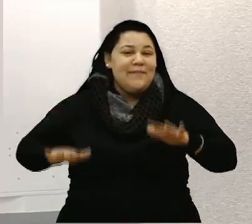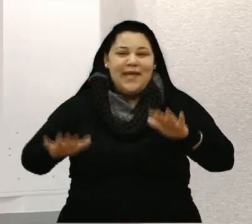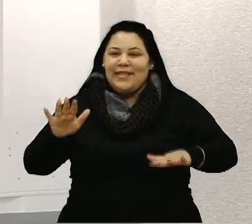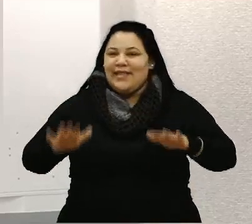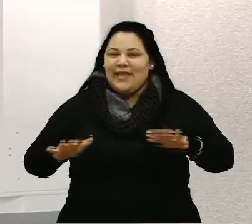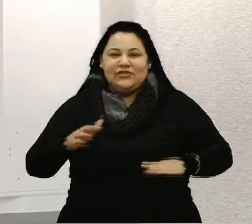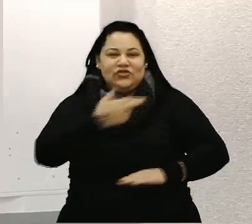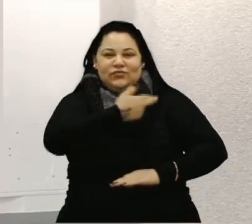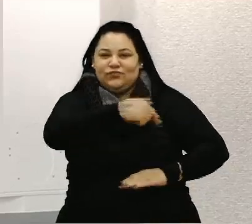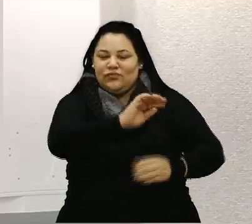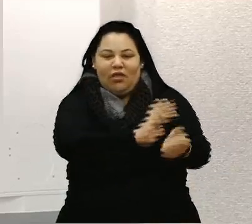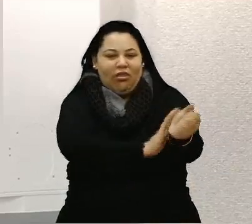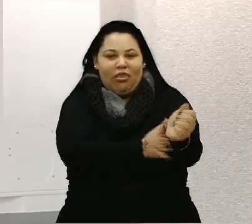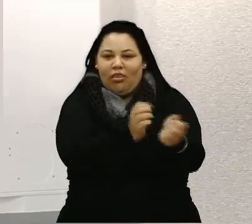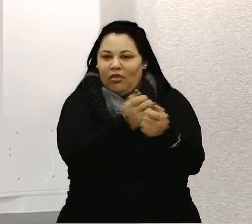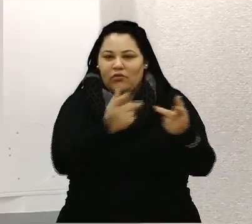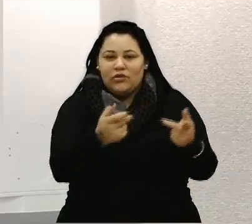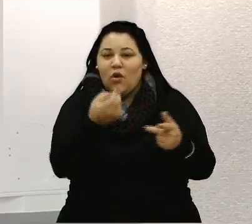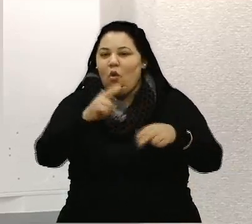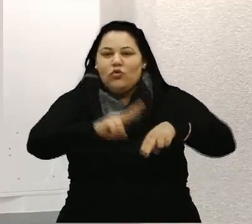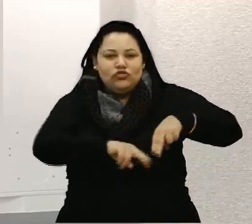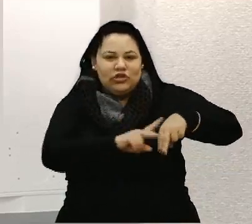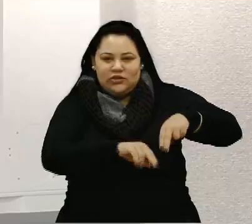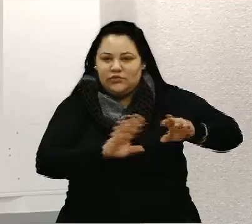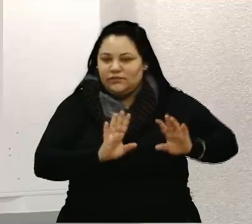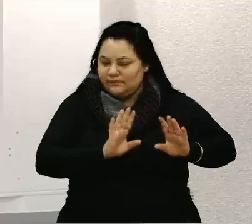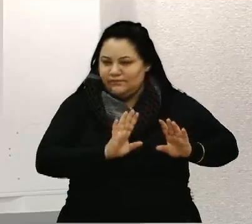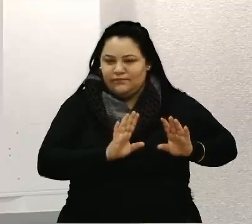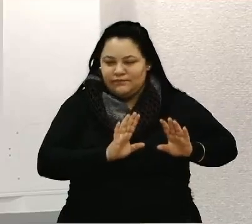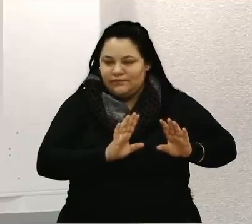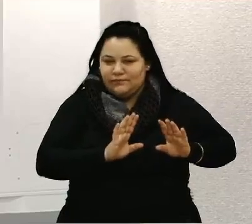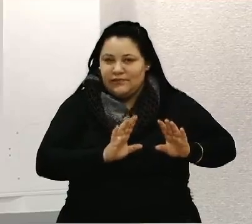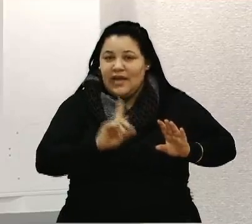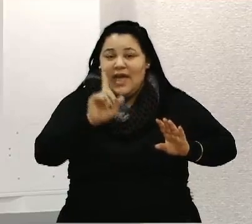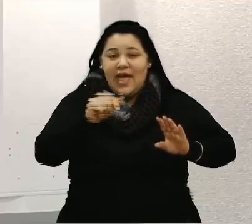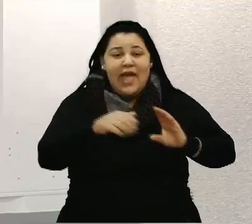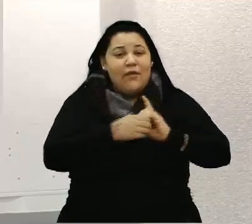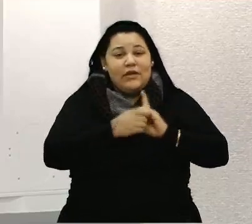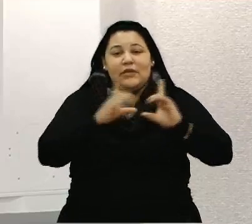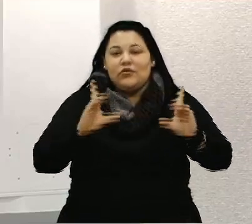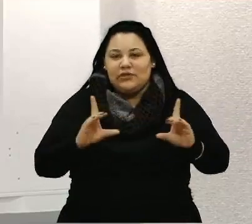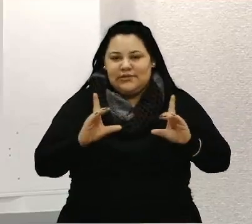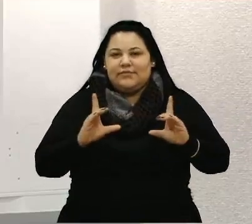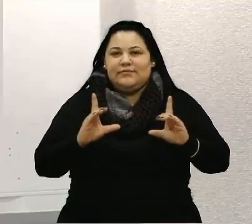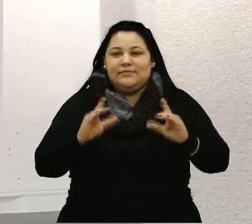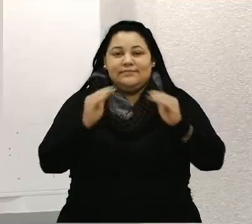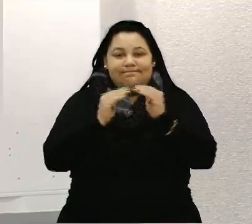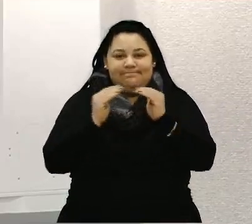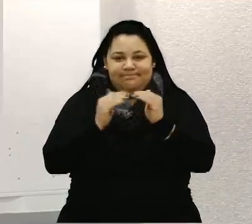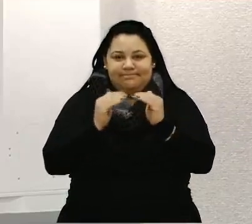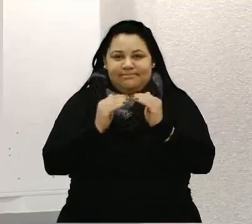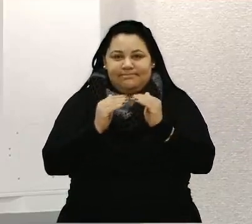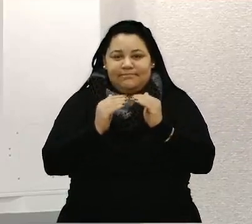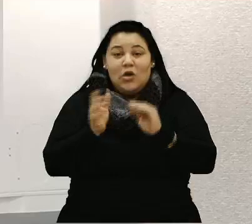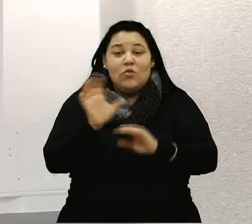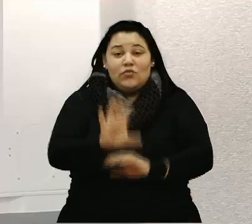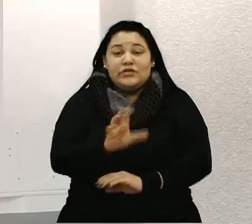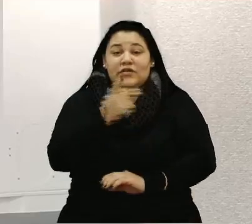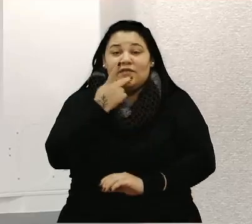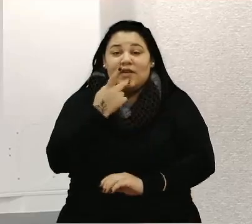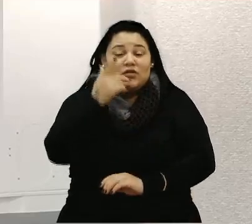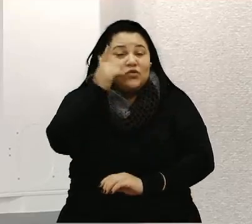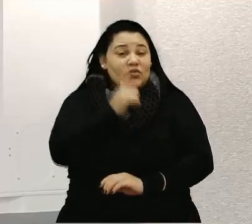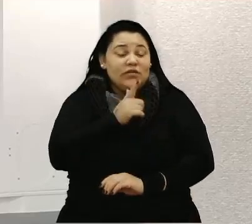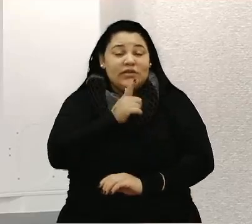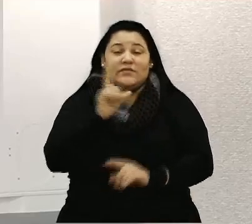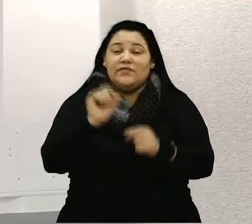credo, ou gênero. Essa é a democracia. Por isso que eu digo que o vereador Lucas fez esse discurso